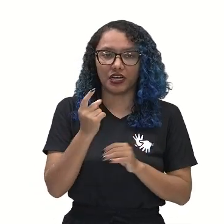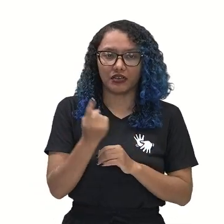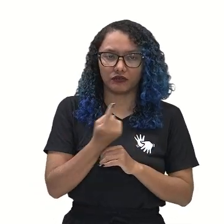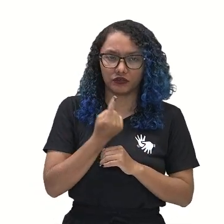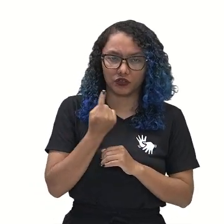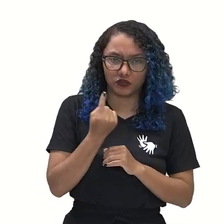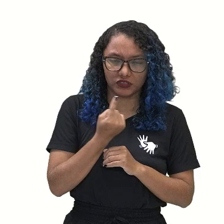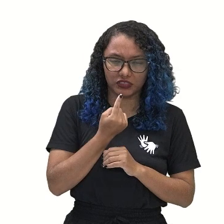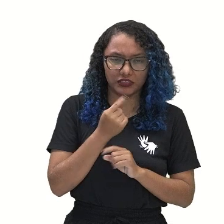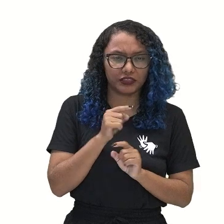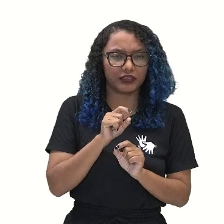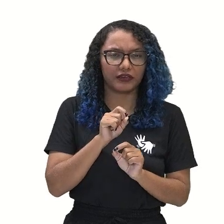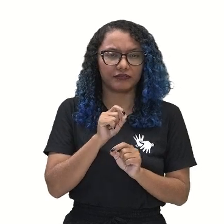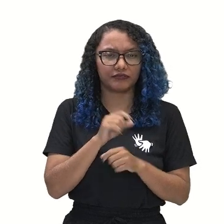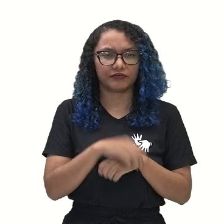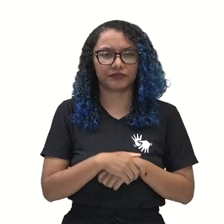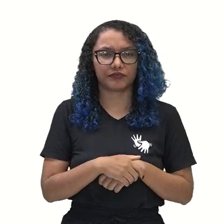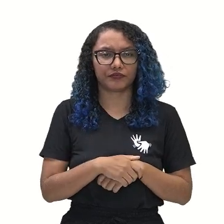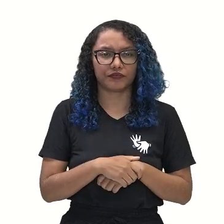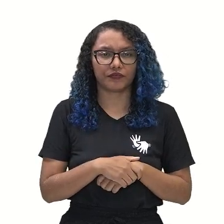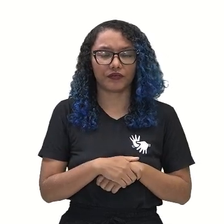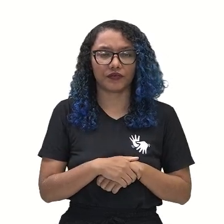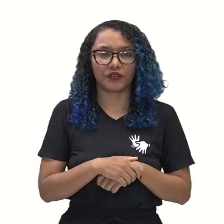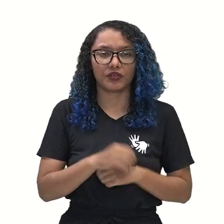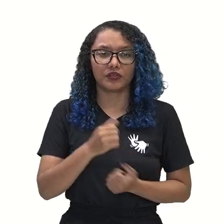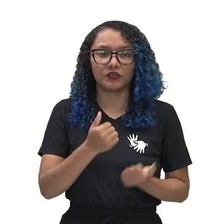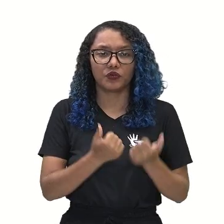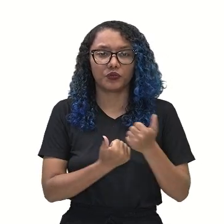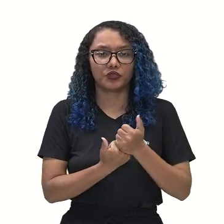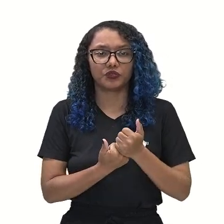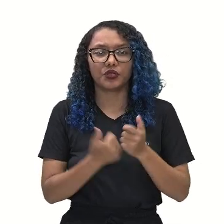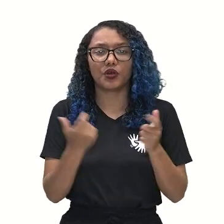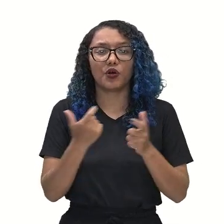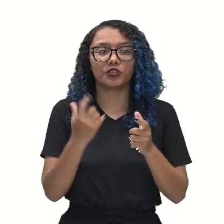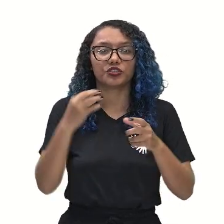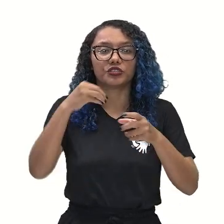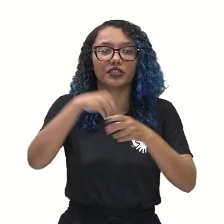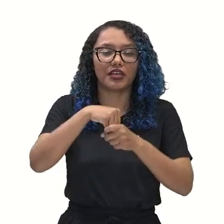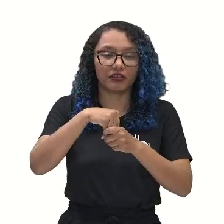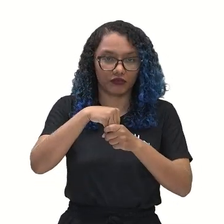vai substituir isso aqui na primeira equação. Olha aqui.